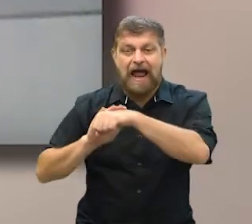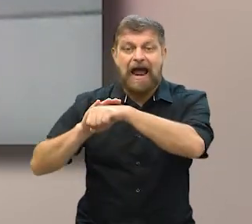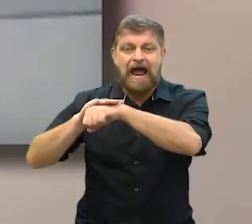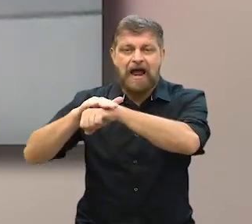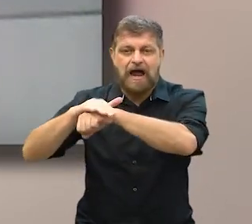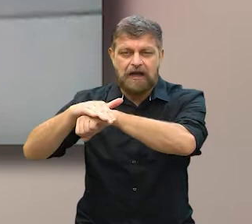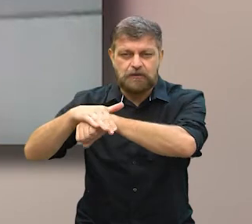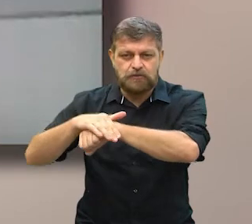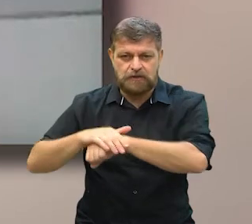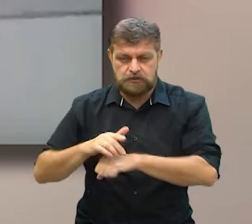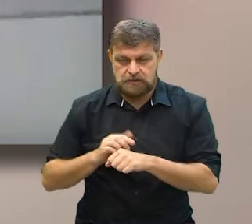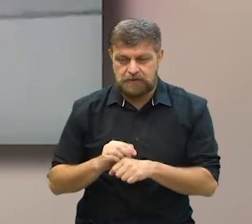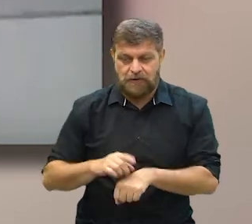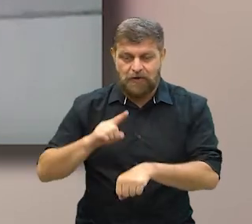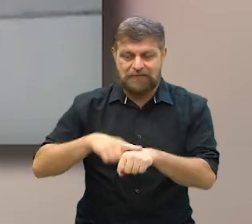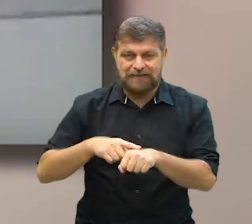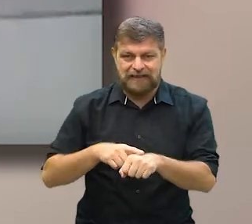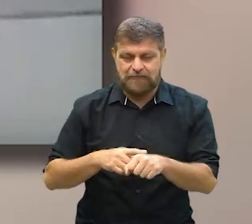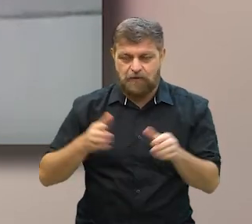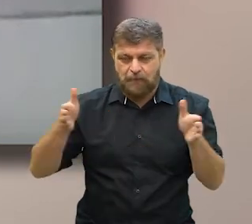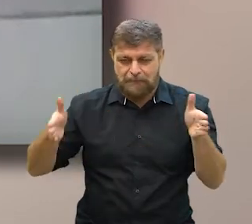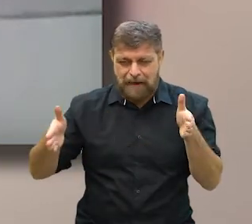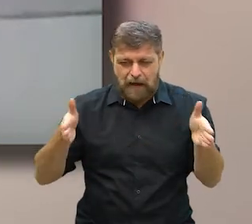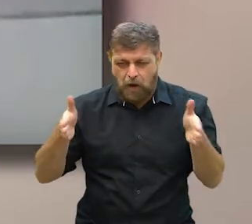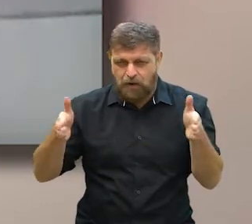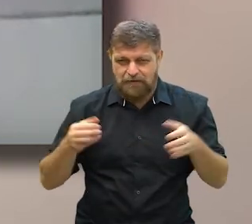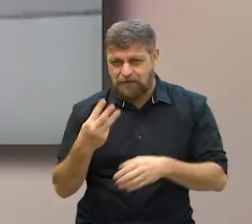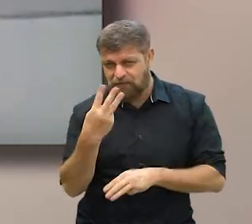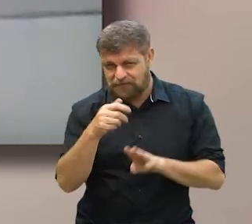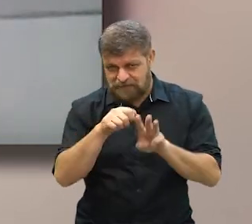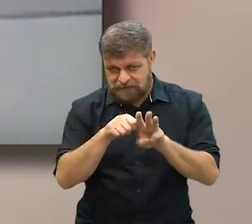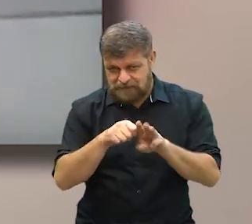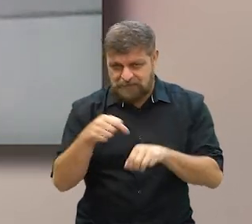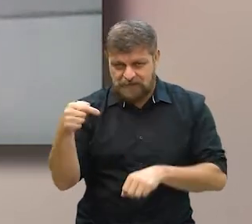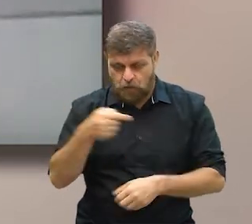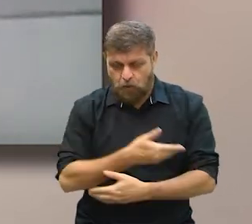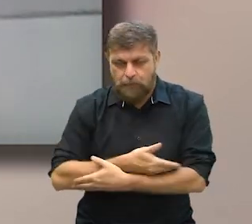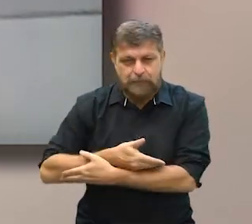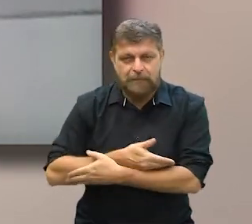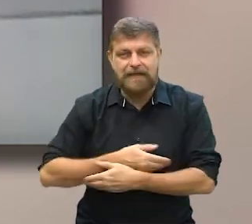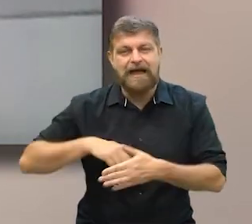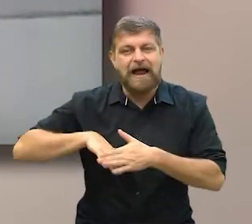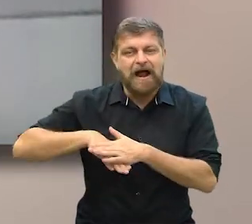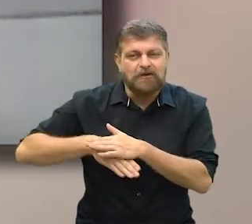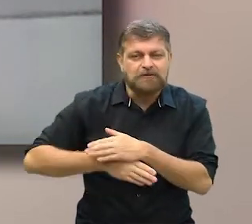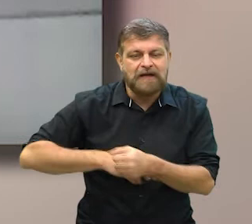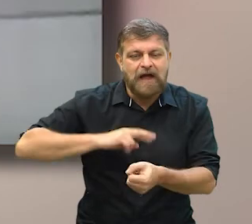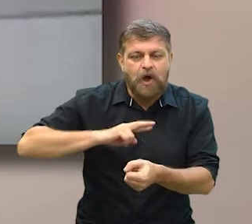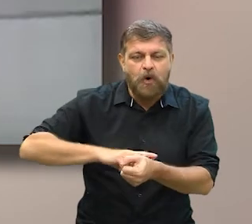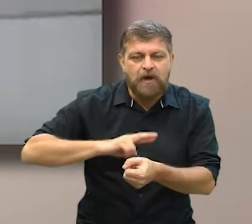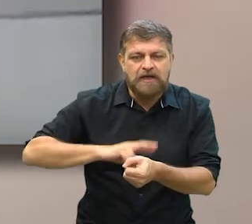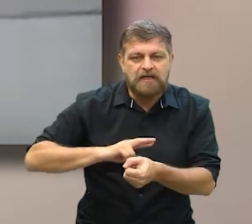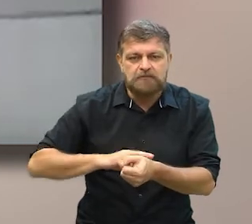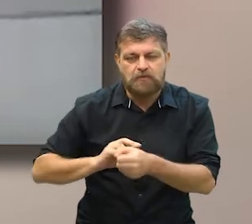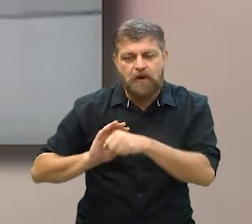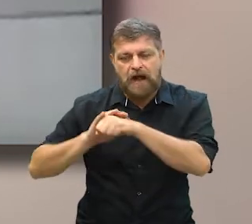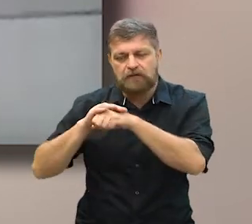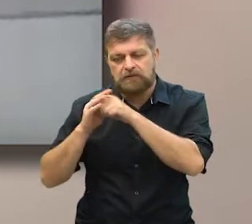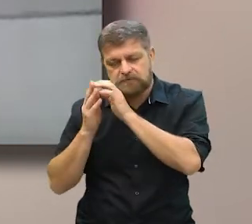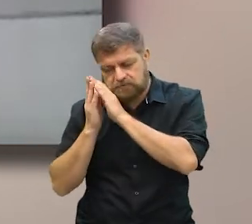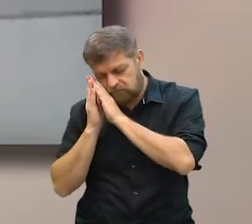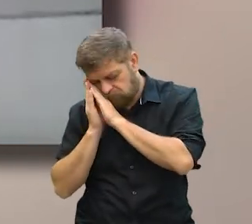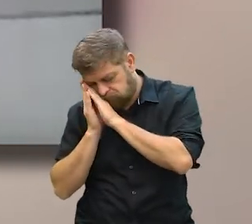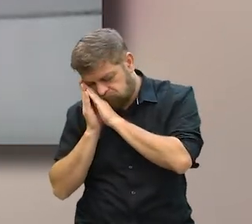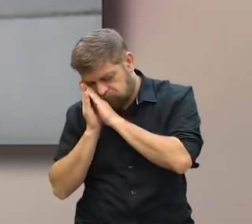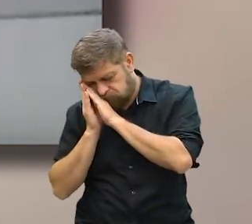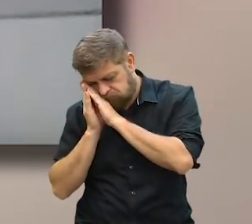a noite, e a maioria dos bebês, por volta dos 3 meses, já está com esse ritmo bastante